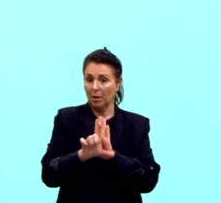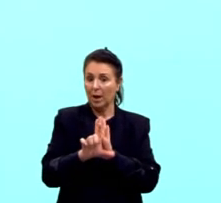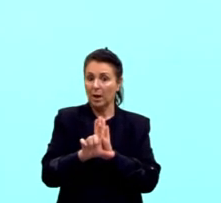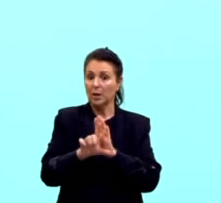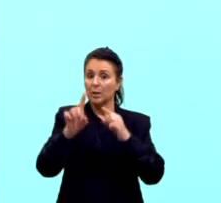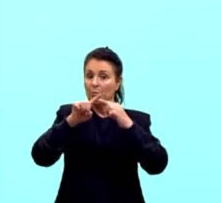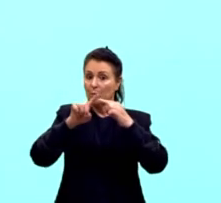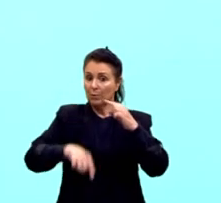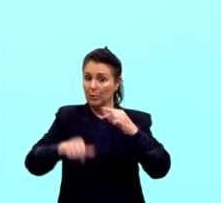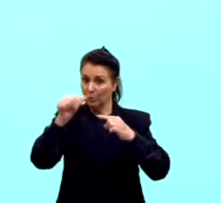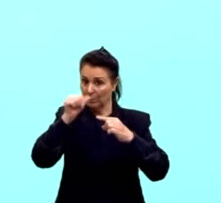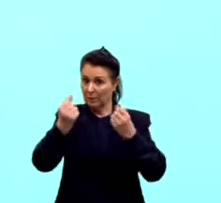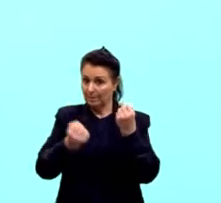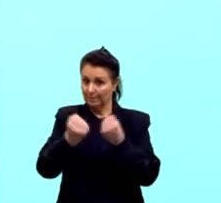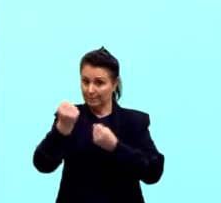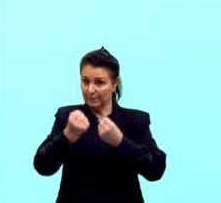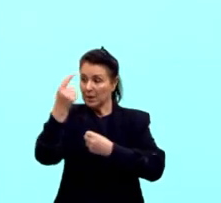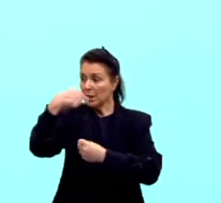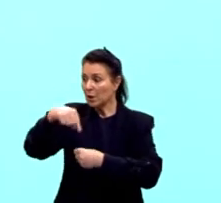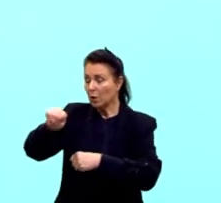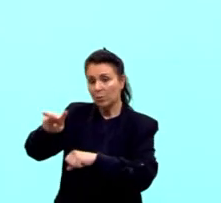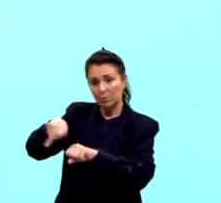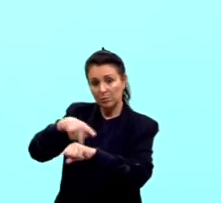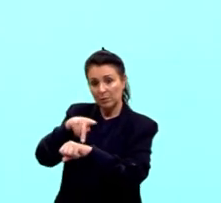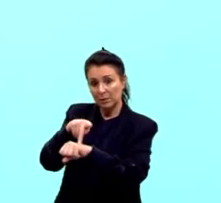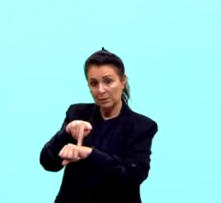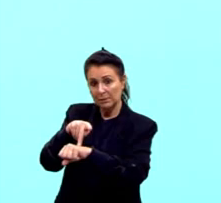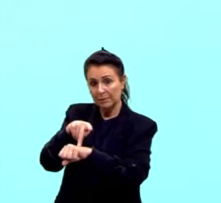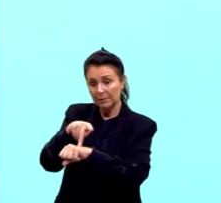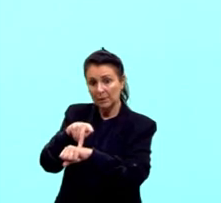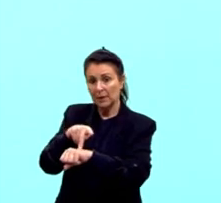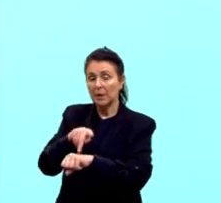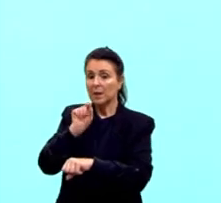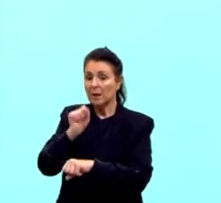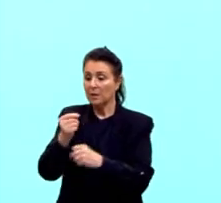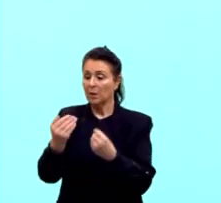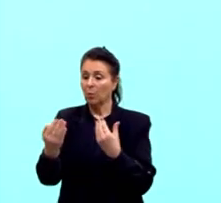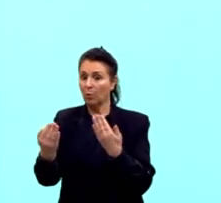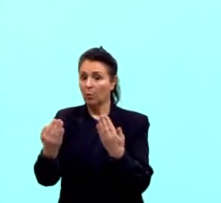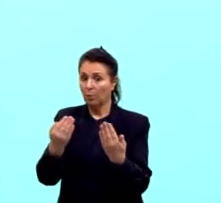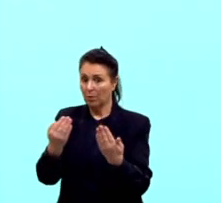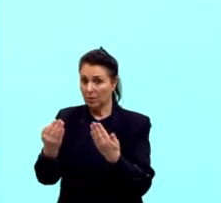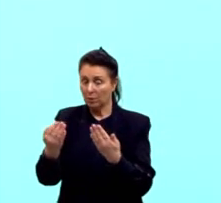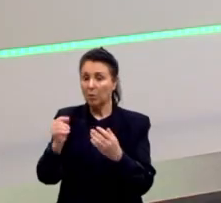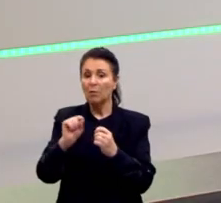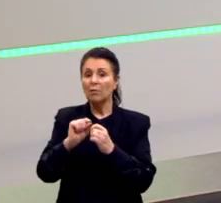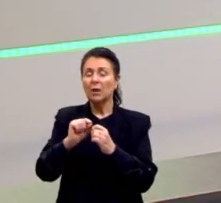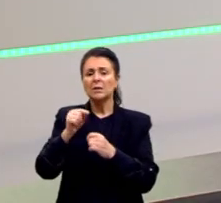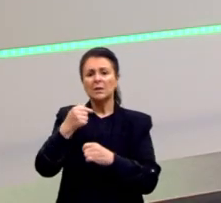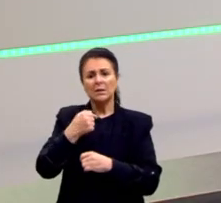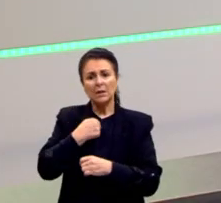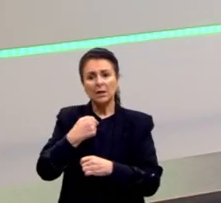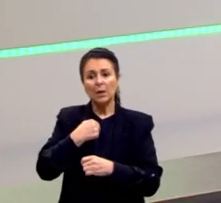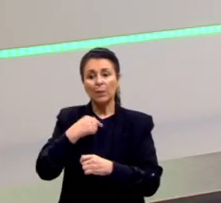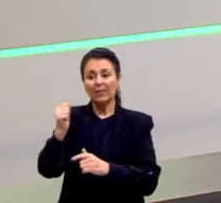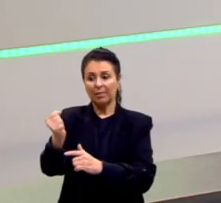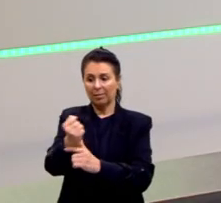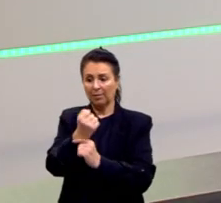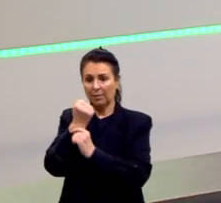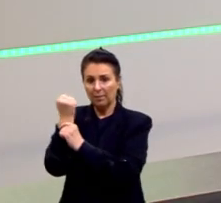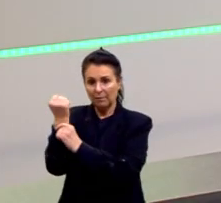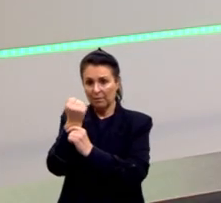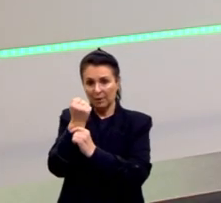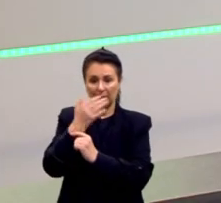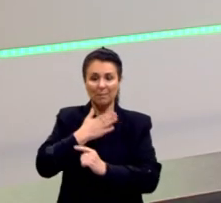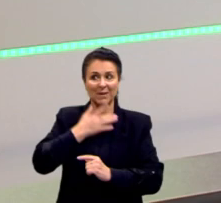no Brasil e em outros países e essa comparação vai fazer com que eu possa defender o